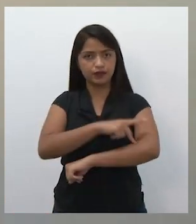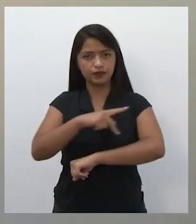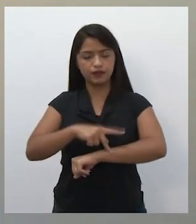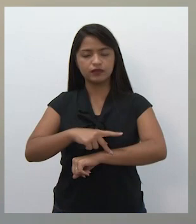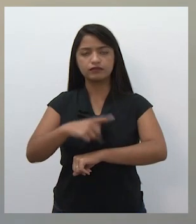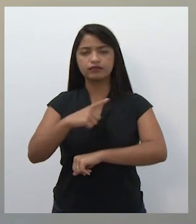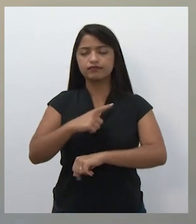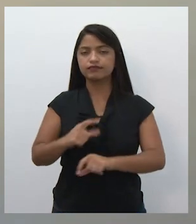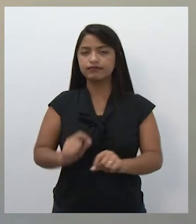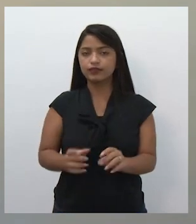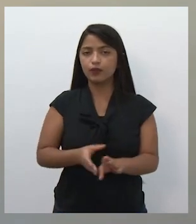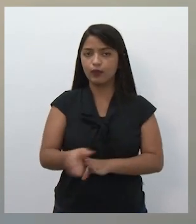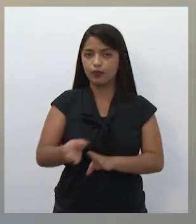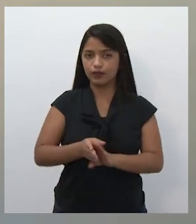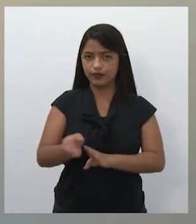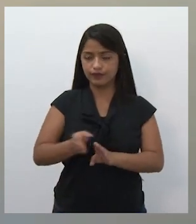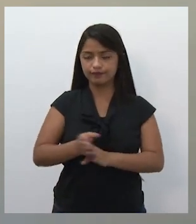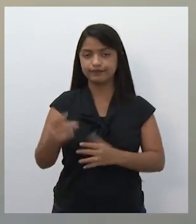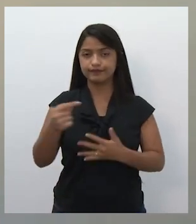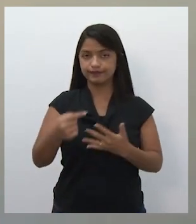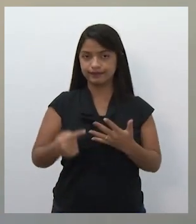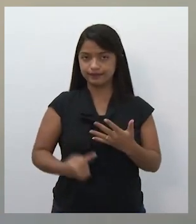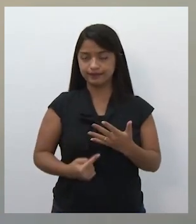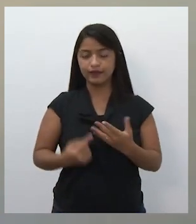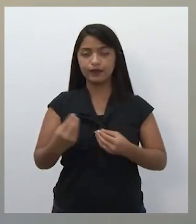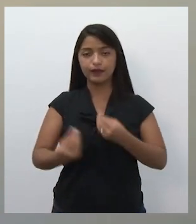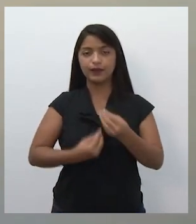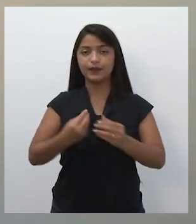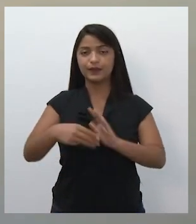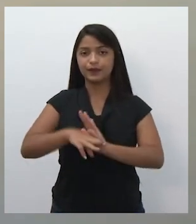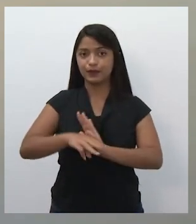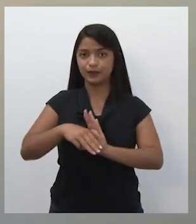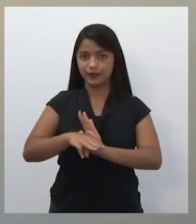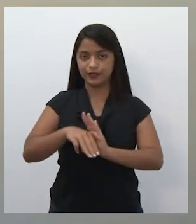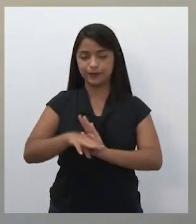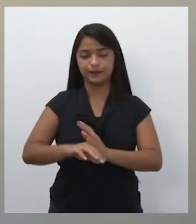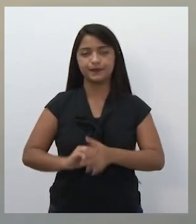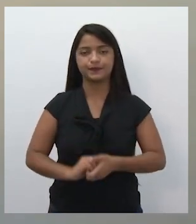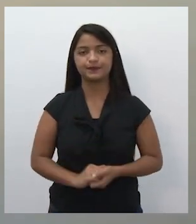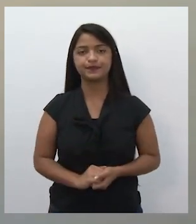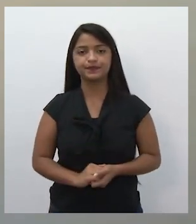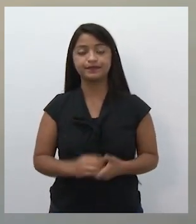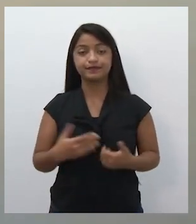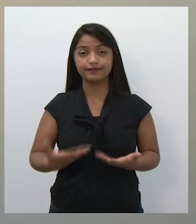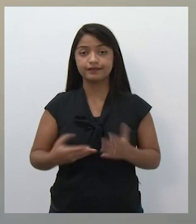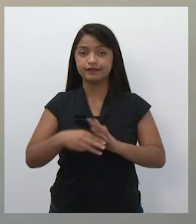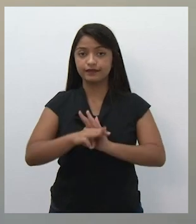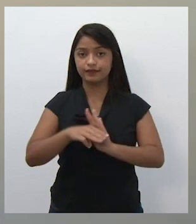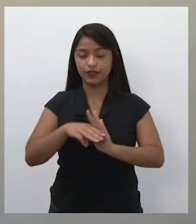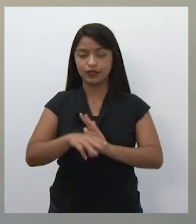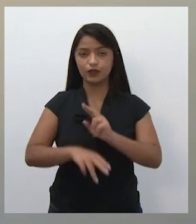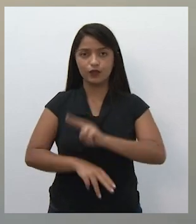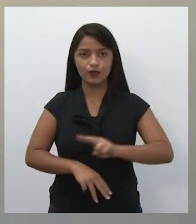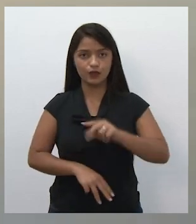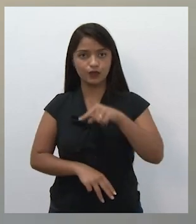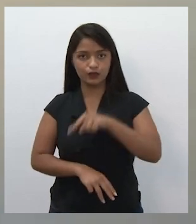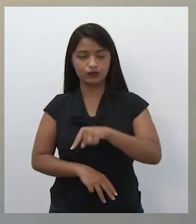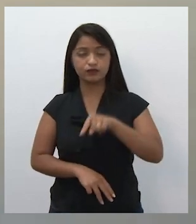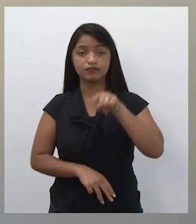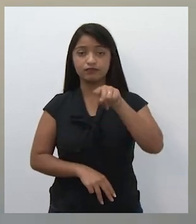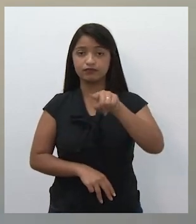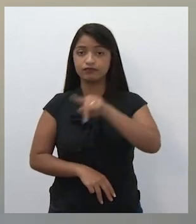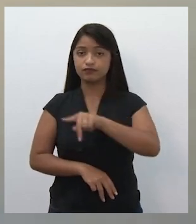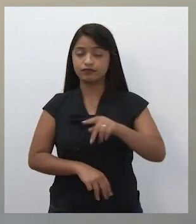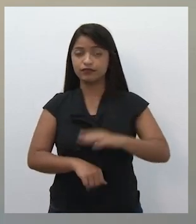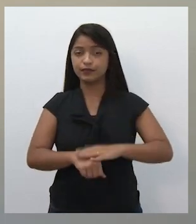algumas orientações da metodologia. A metodologia aqui utilizada, escolhida por você,